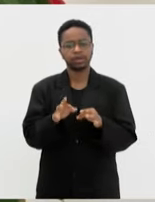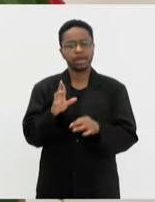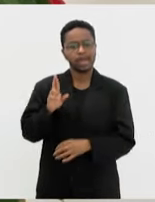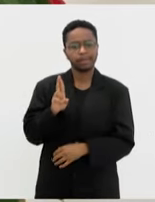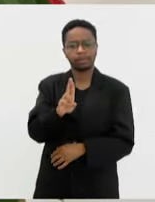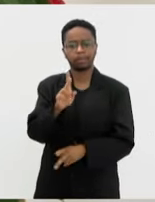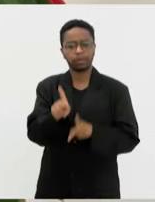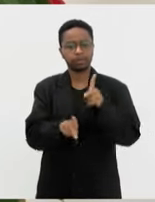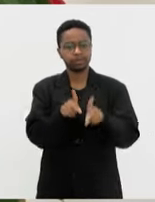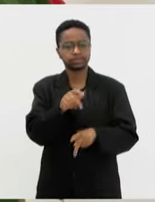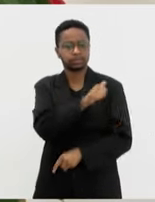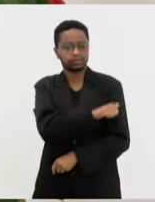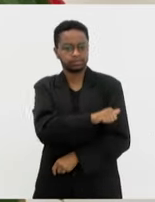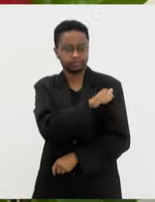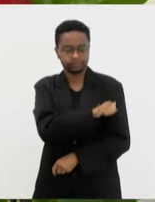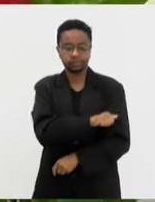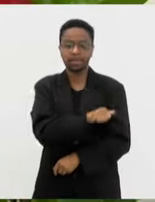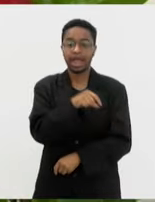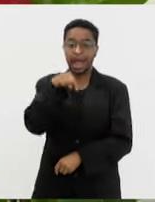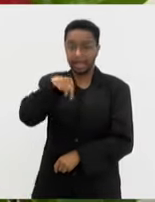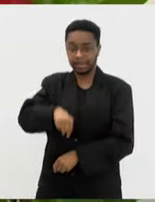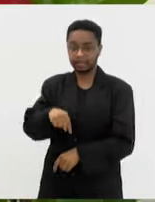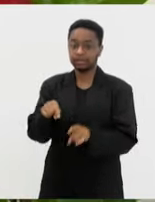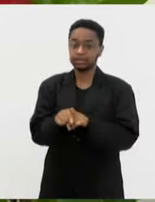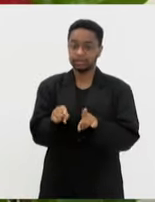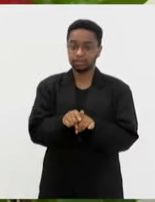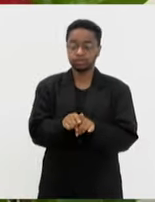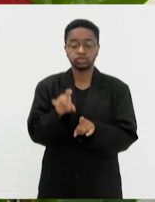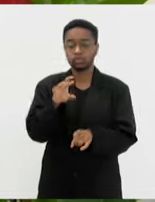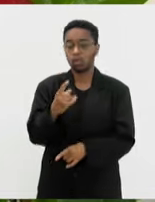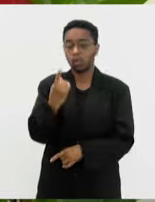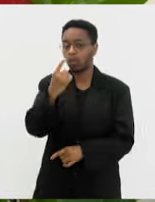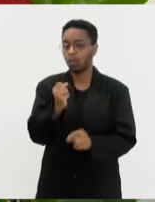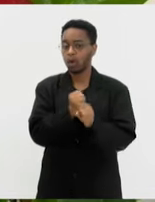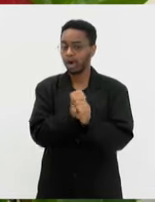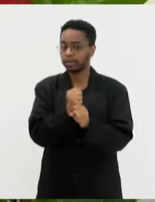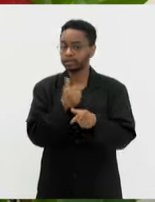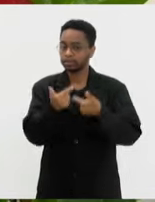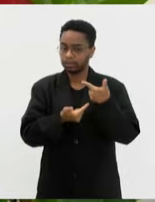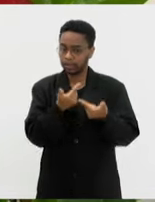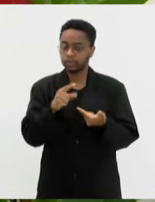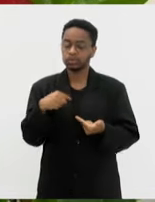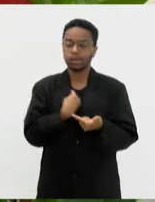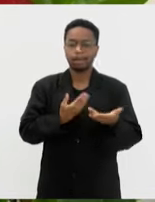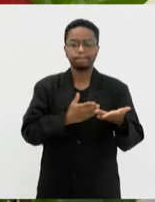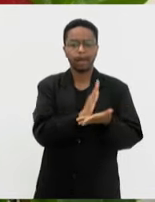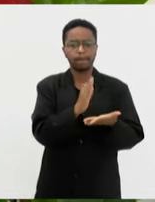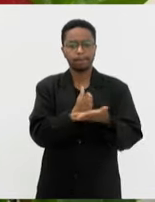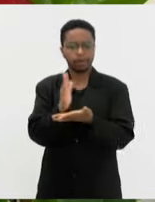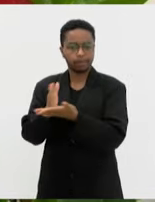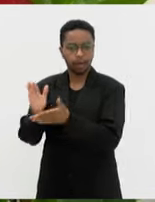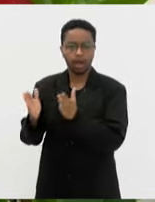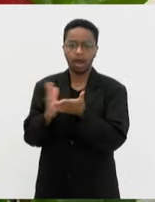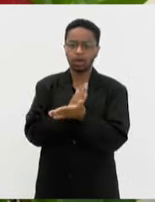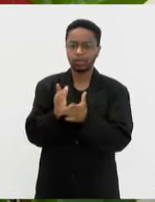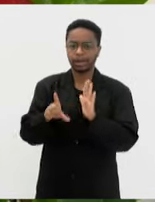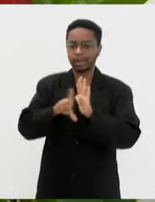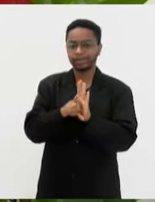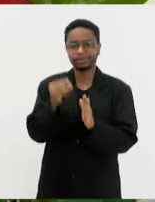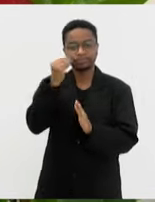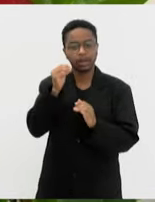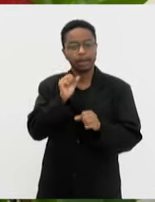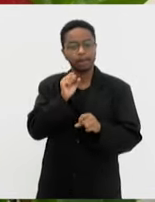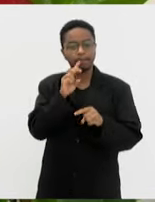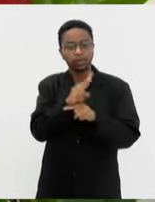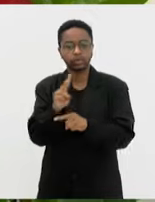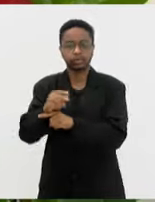cariocas e fluminenses aqui dentro e em apenas um ano de trabalho a gente conseguiu aprovar algumas leis em defesa da mulher, como o